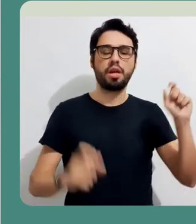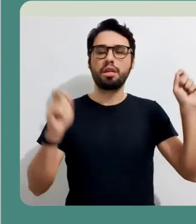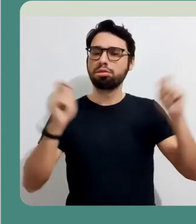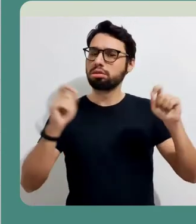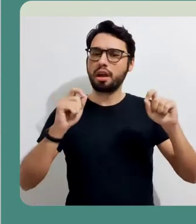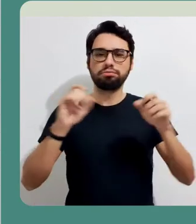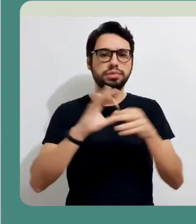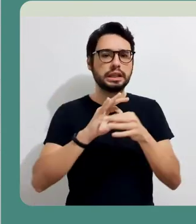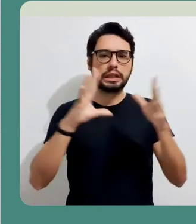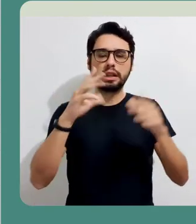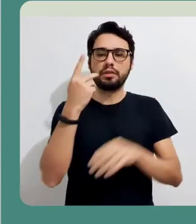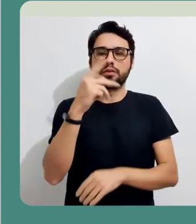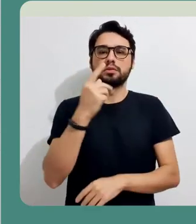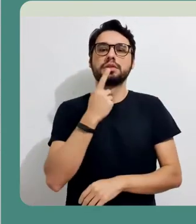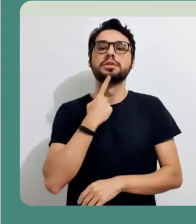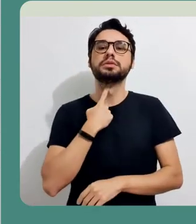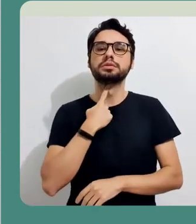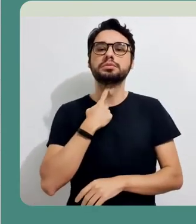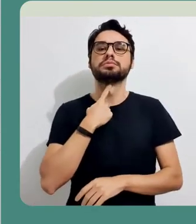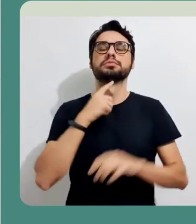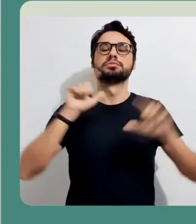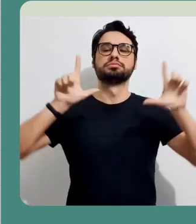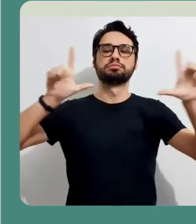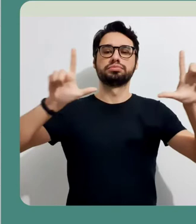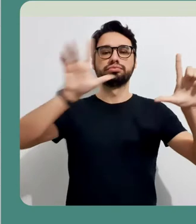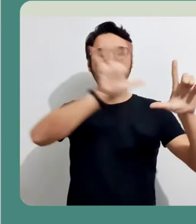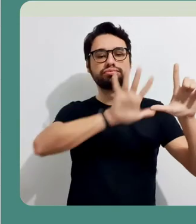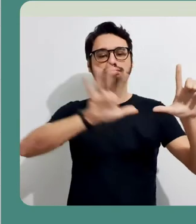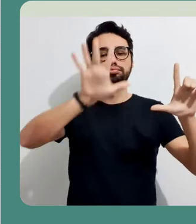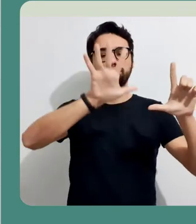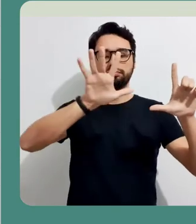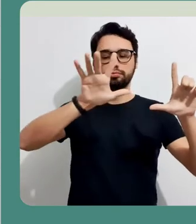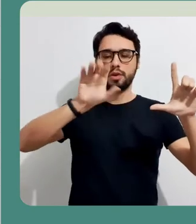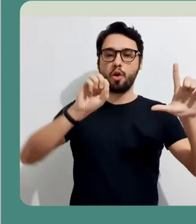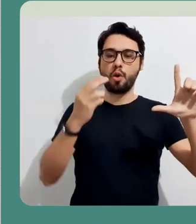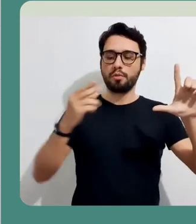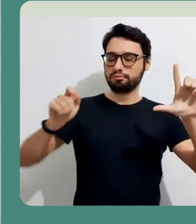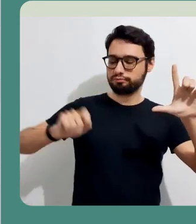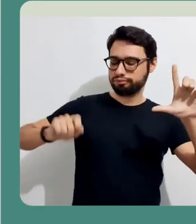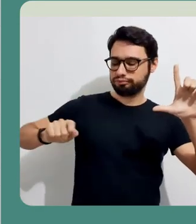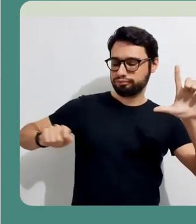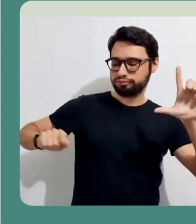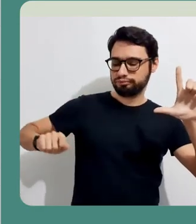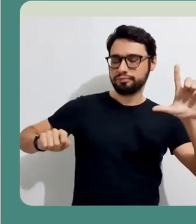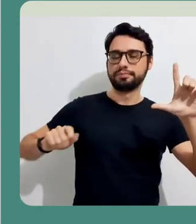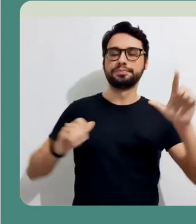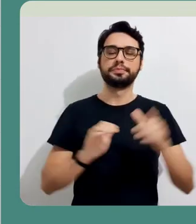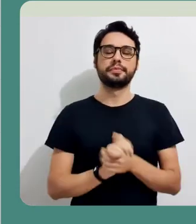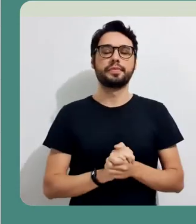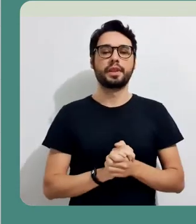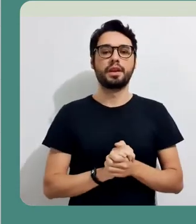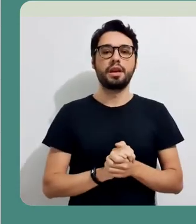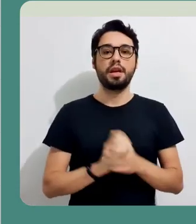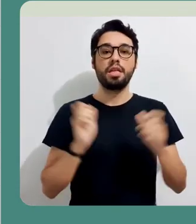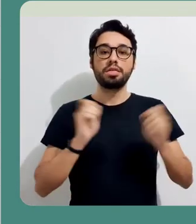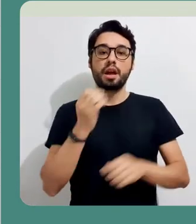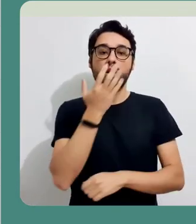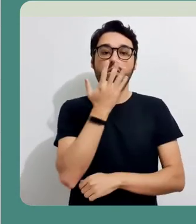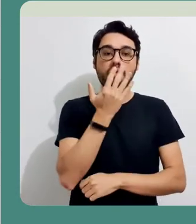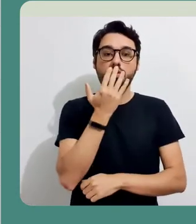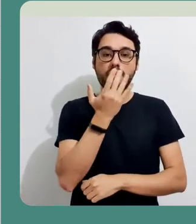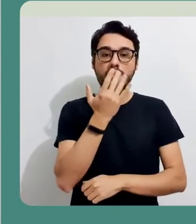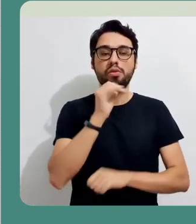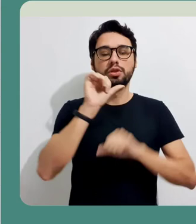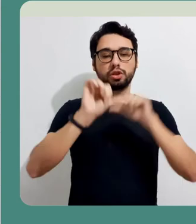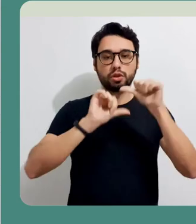tópicos eu posso fazer esquemas eu posso fazer exercícios e assim poder para